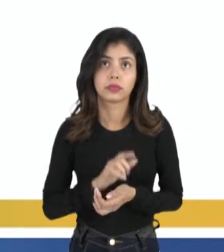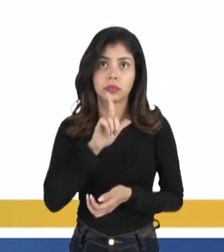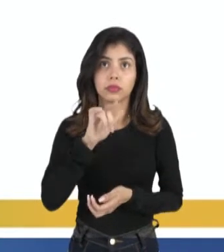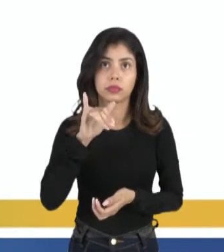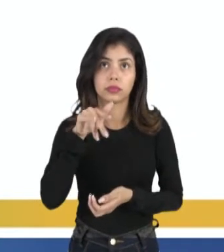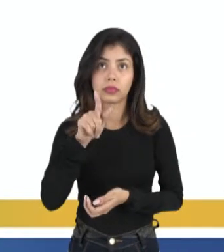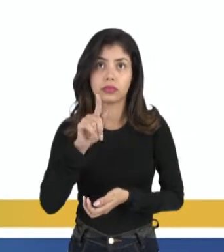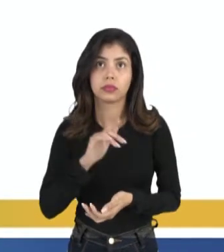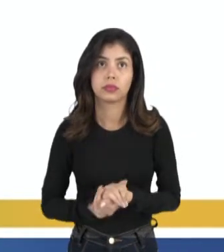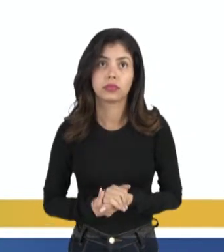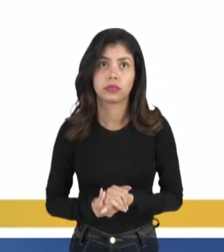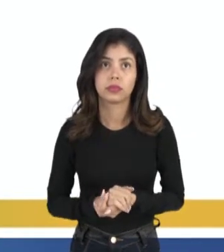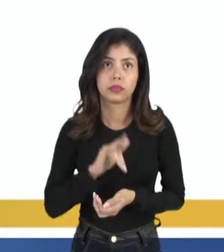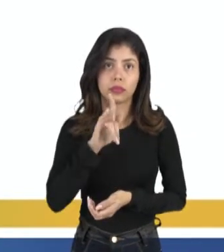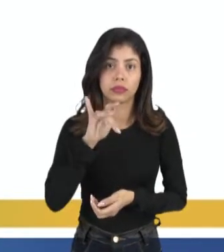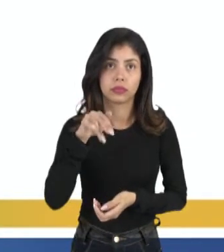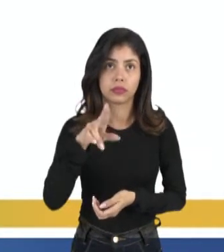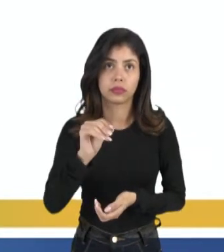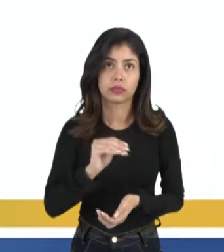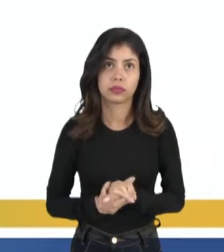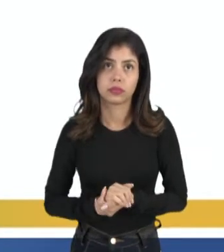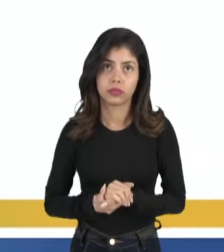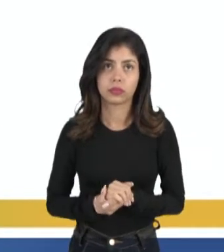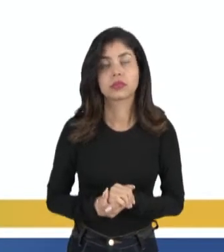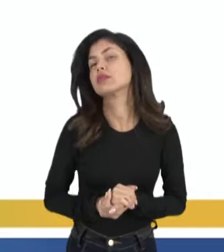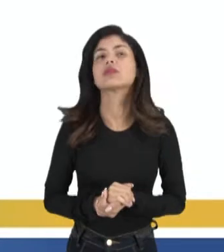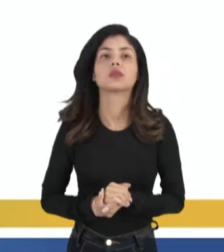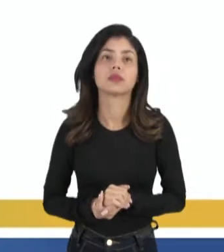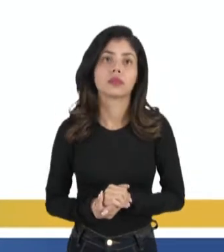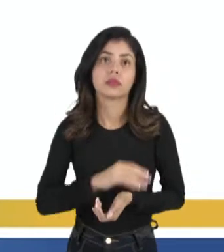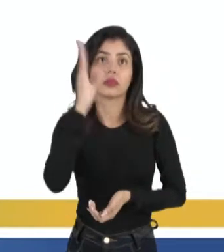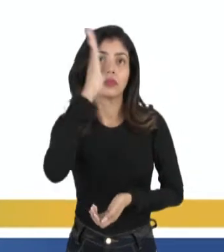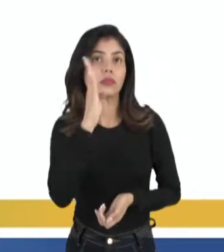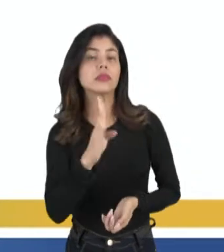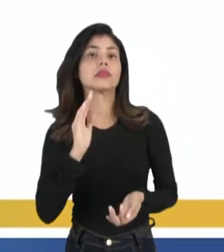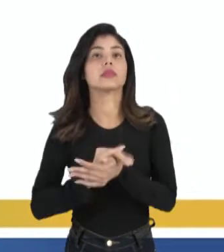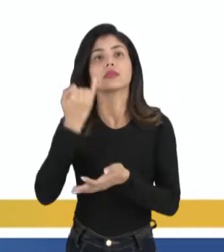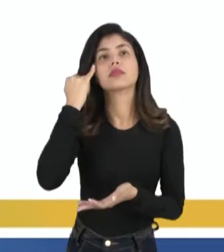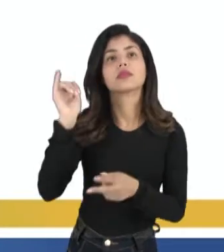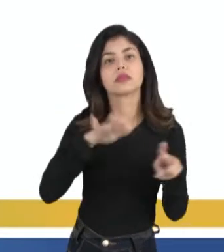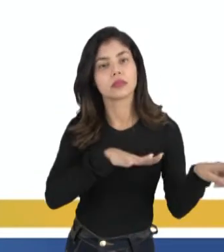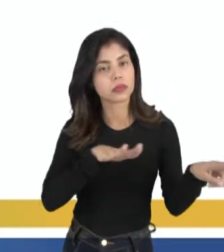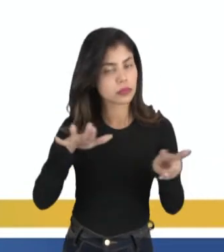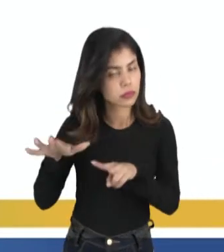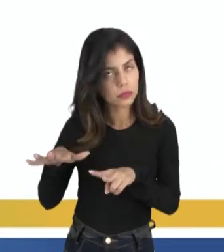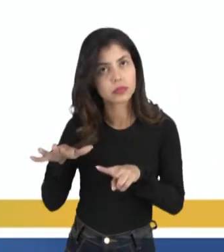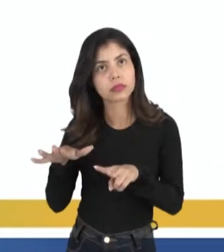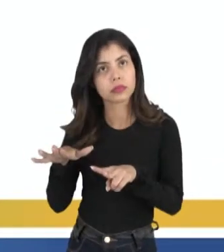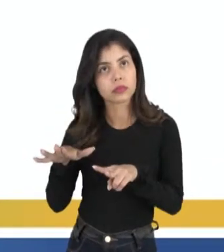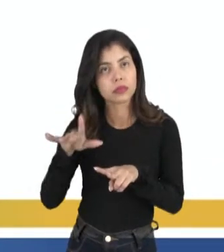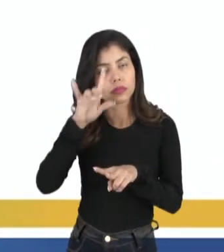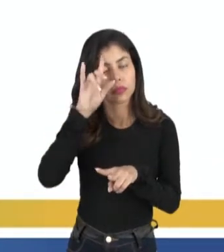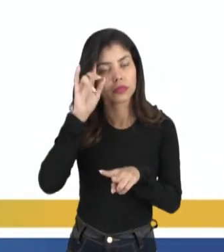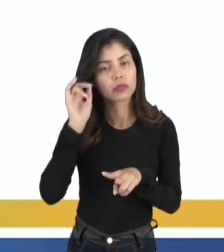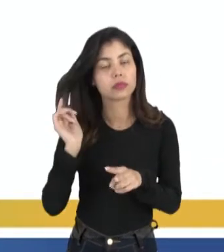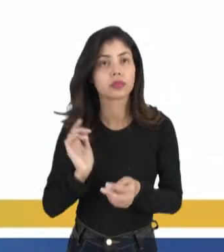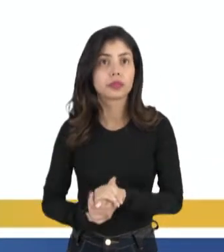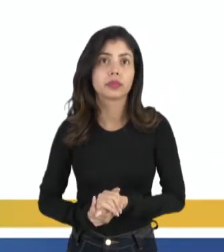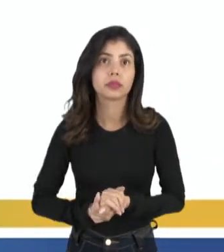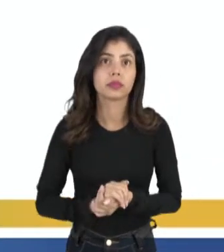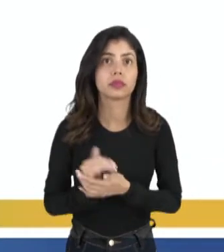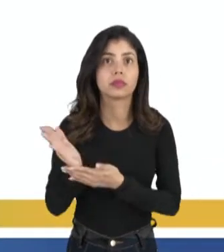carrapo Luigi russolo Edino severini no Brasil é os